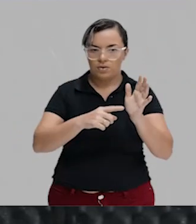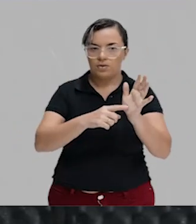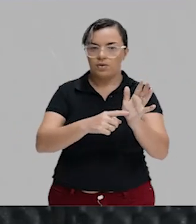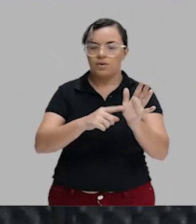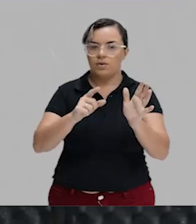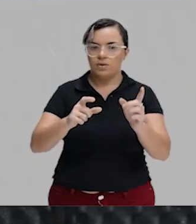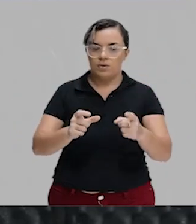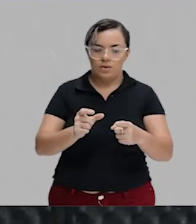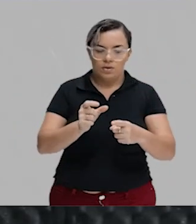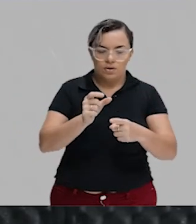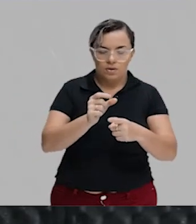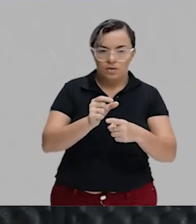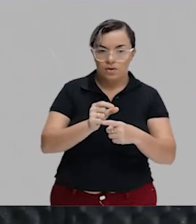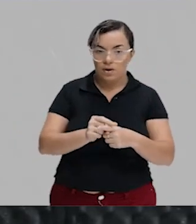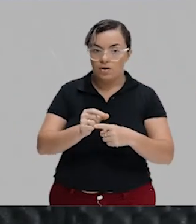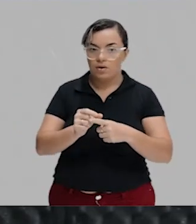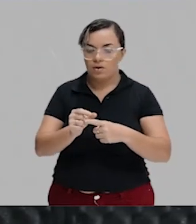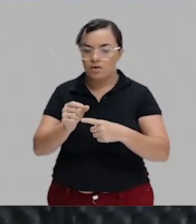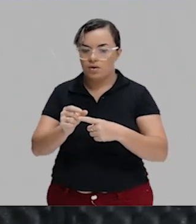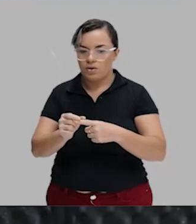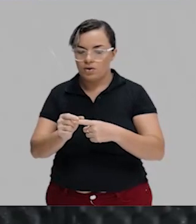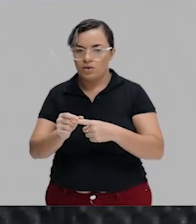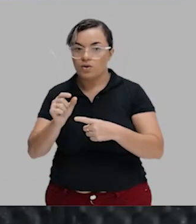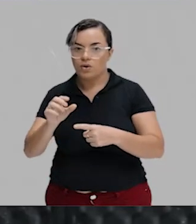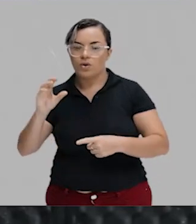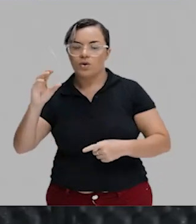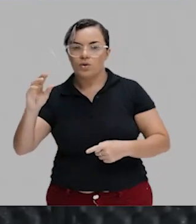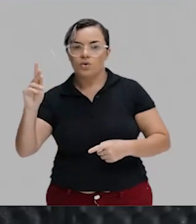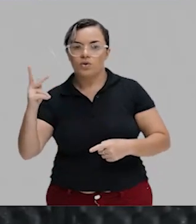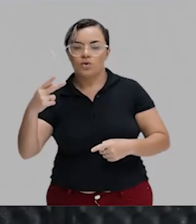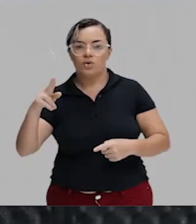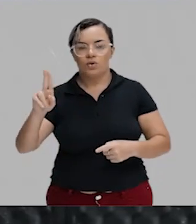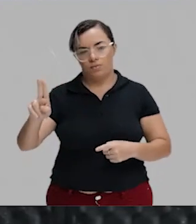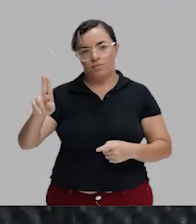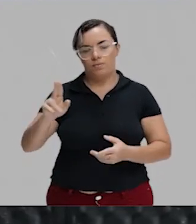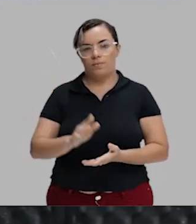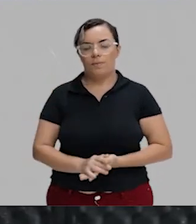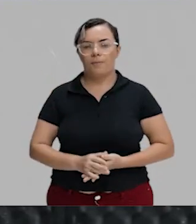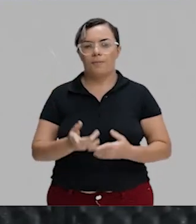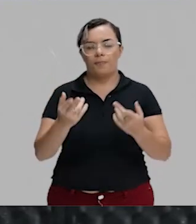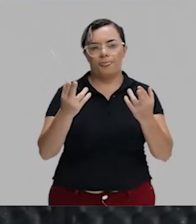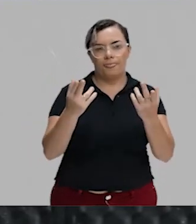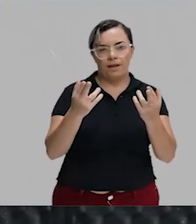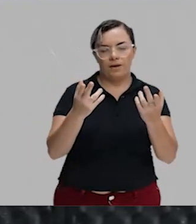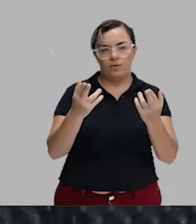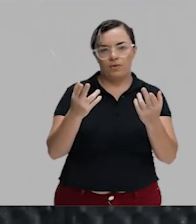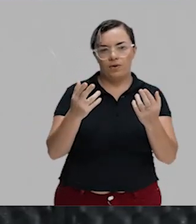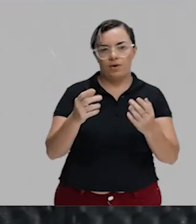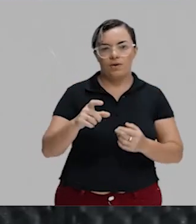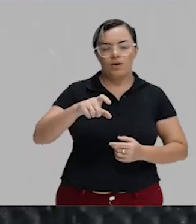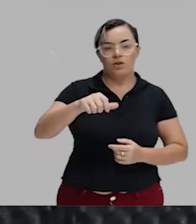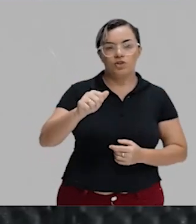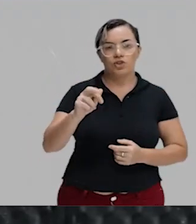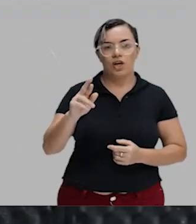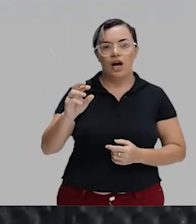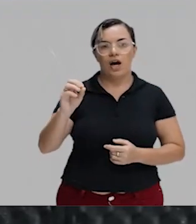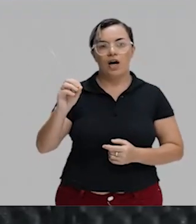com o fonema X. É o mesmo som de xarope, que